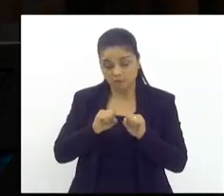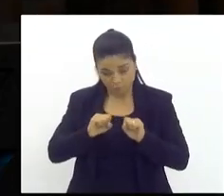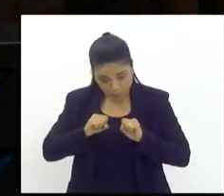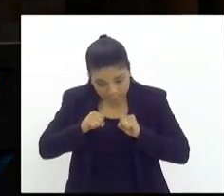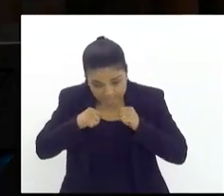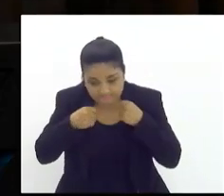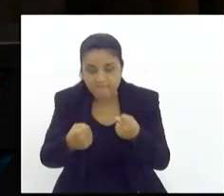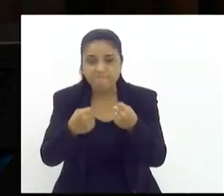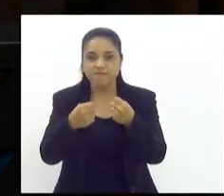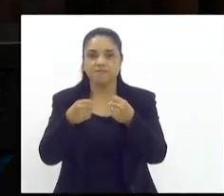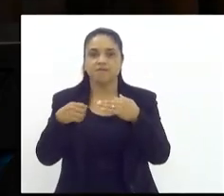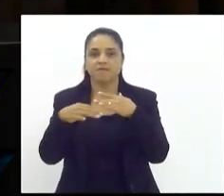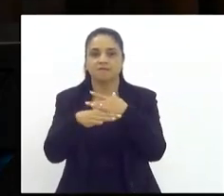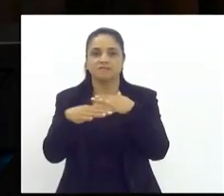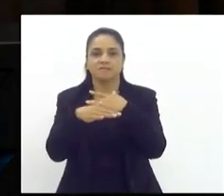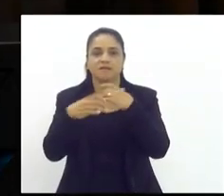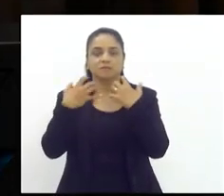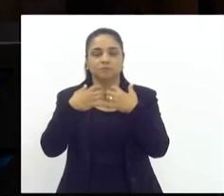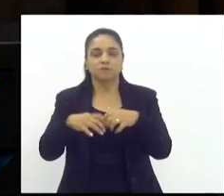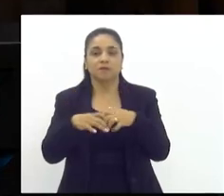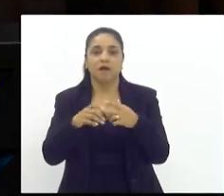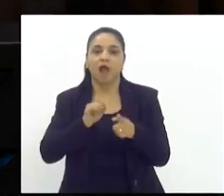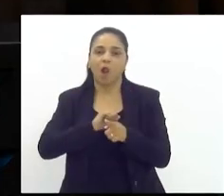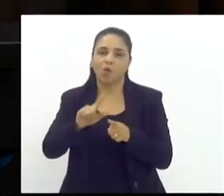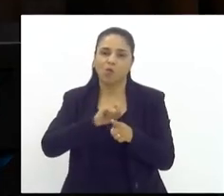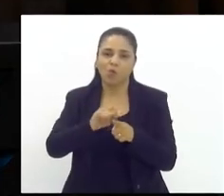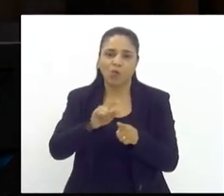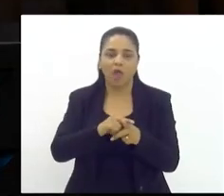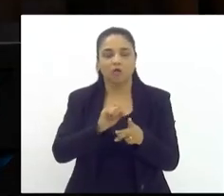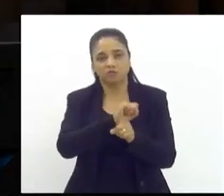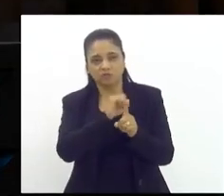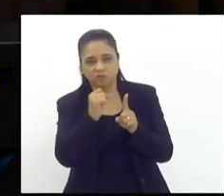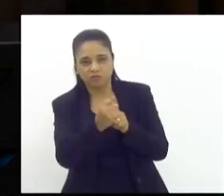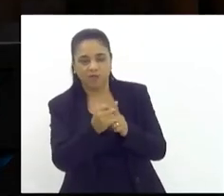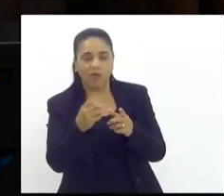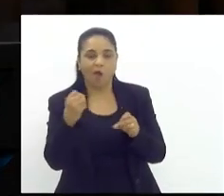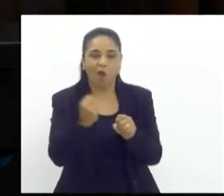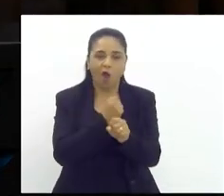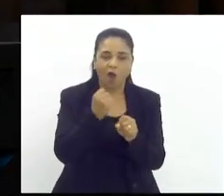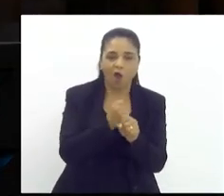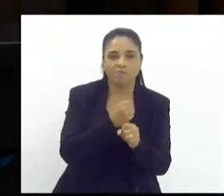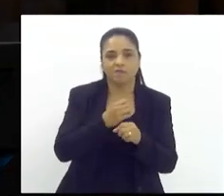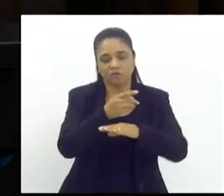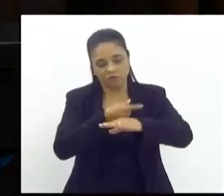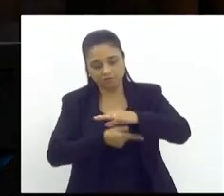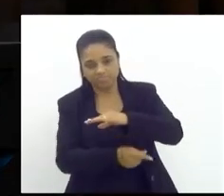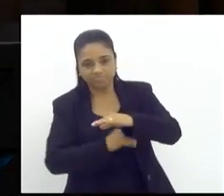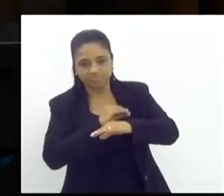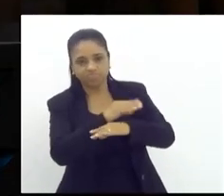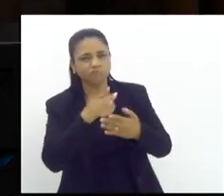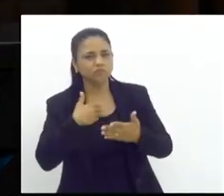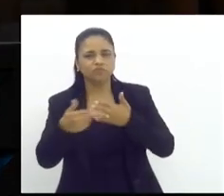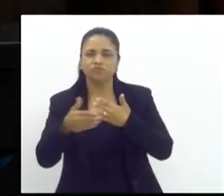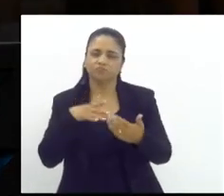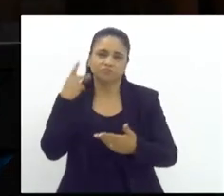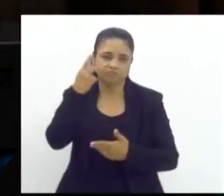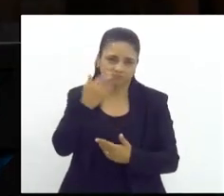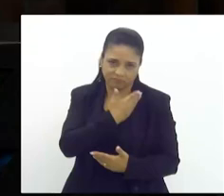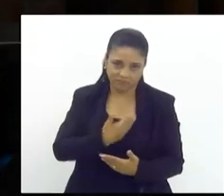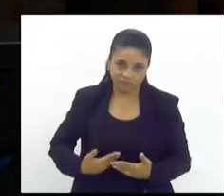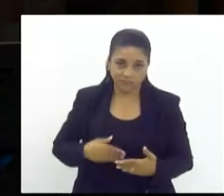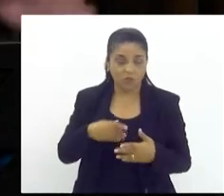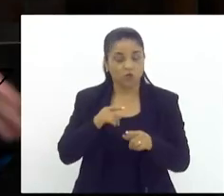a cidade de Petrópolis seja no aluguel social não supera nas obras ou em qualquer política pública nós não vamos recuar